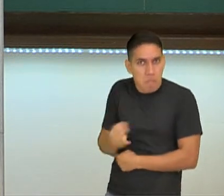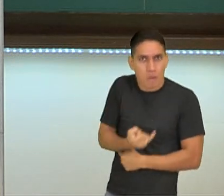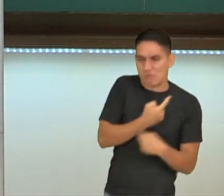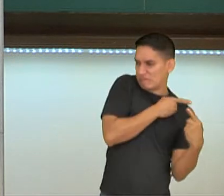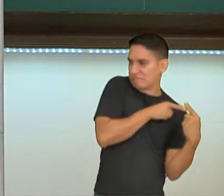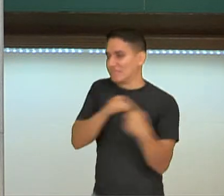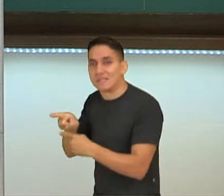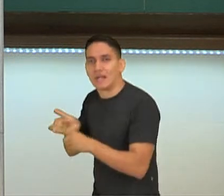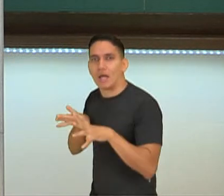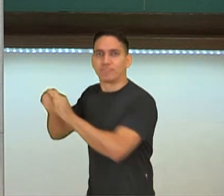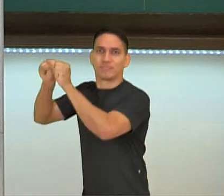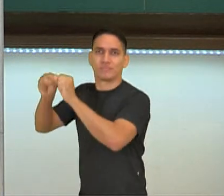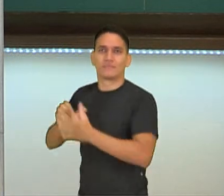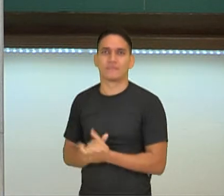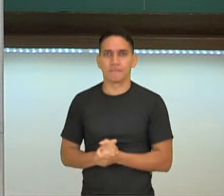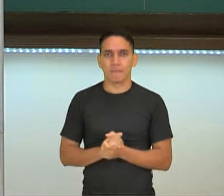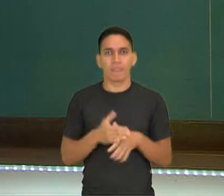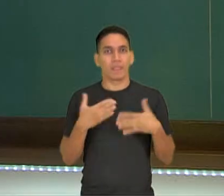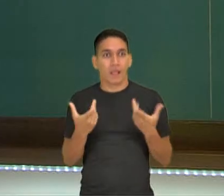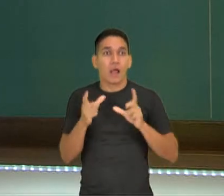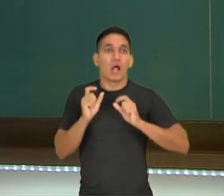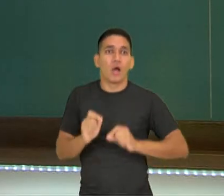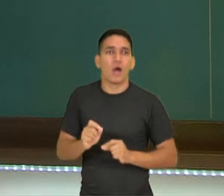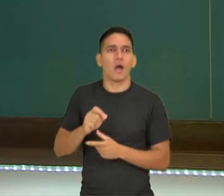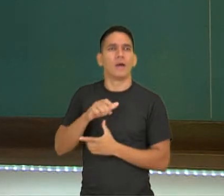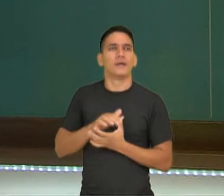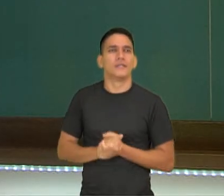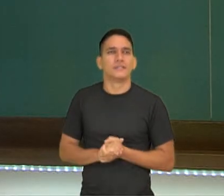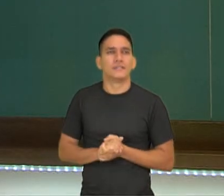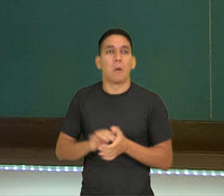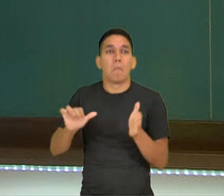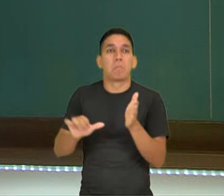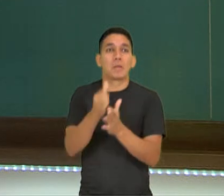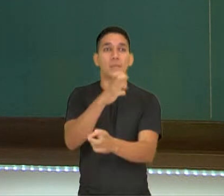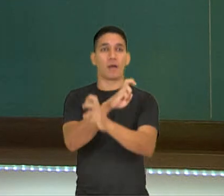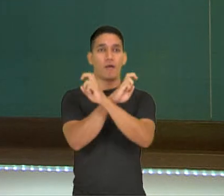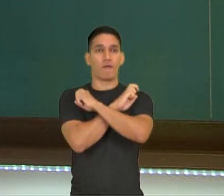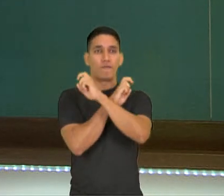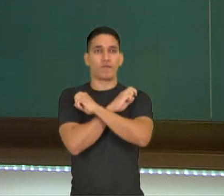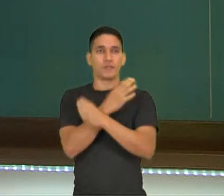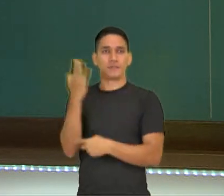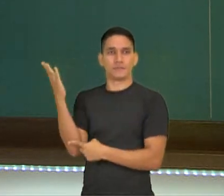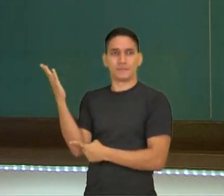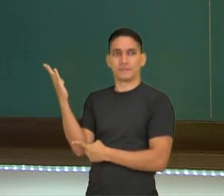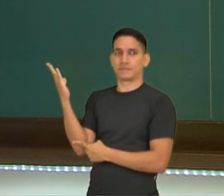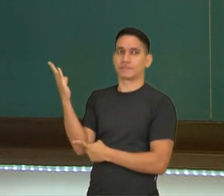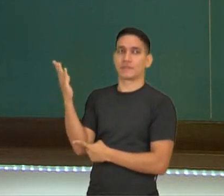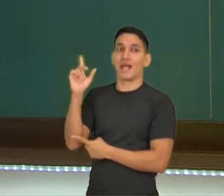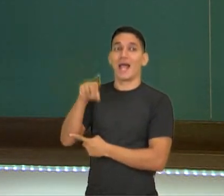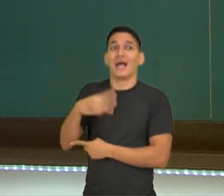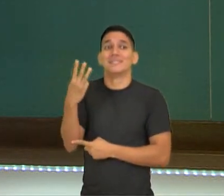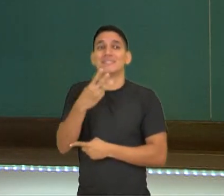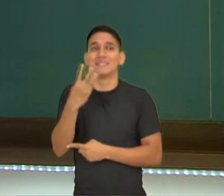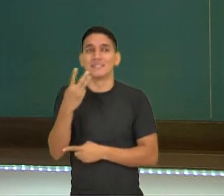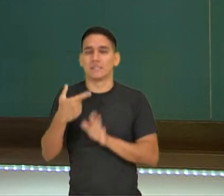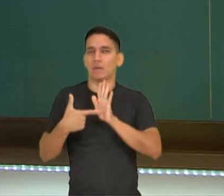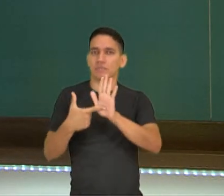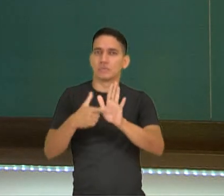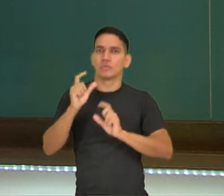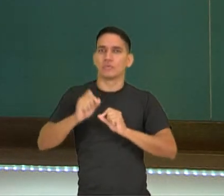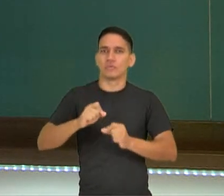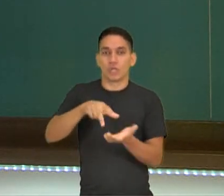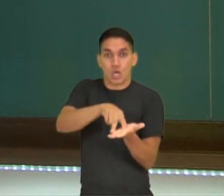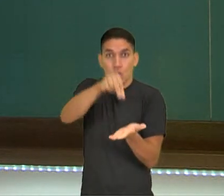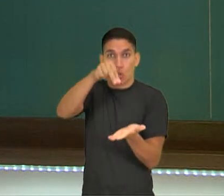aqui, ué. Piê, o nome do primeiro faraó, esse aqui é o Shabaka, que é o terceiro faraó cuxita.